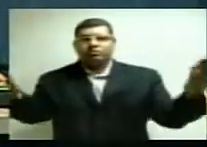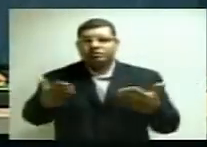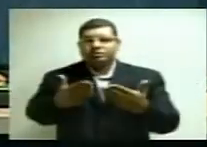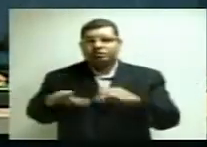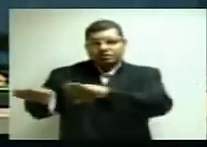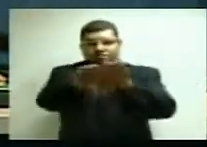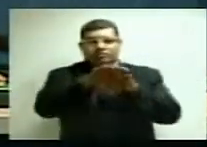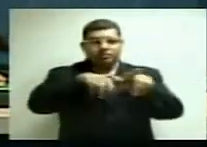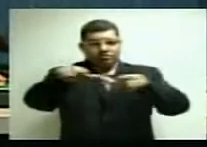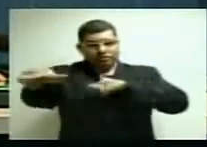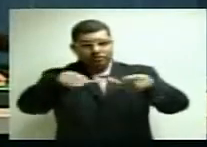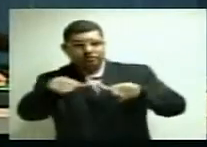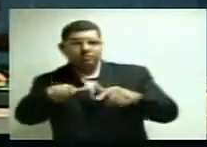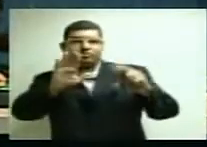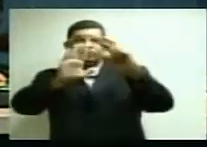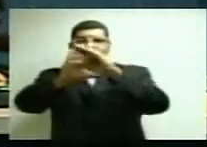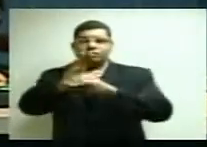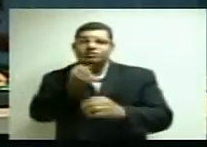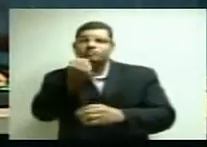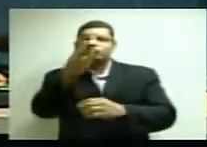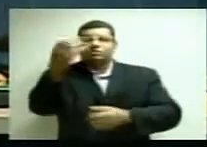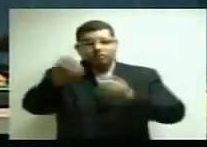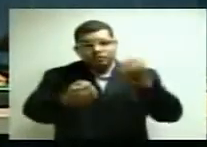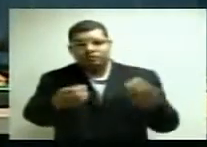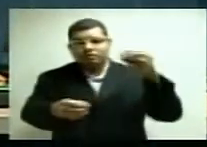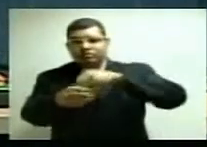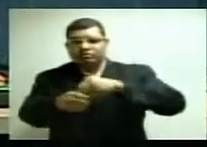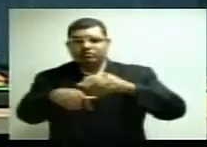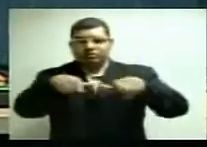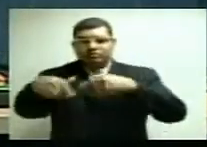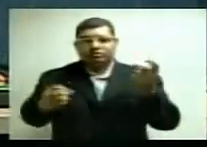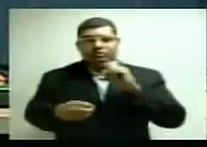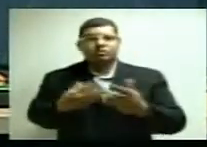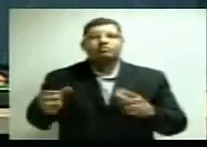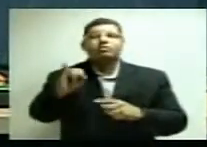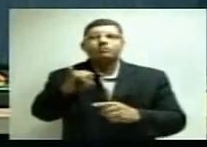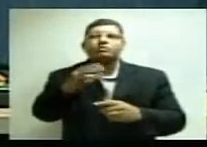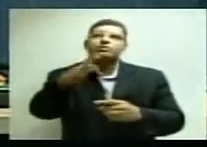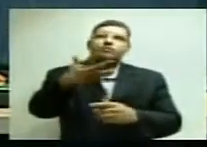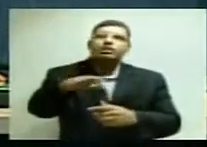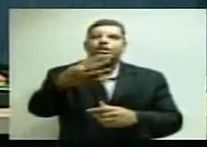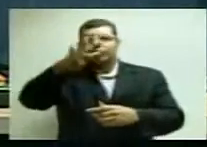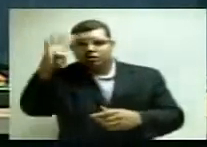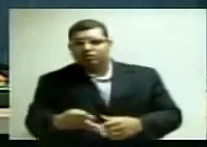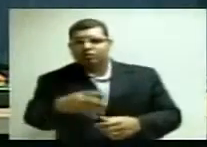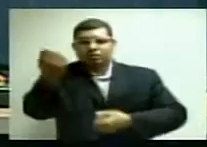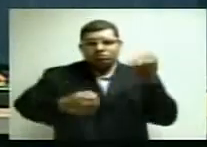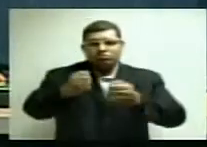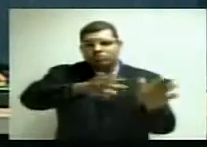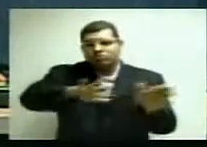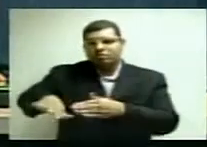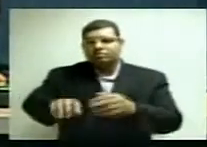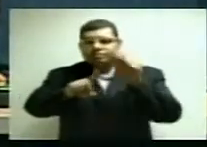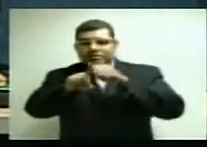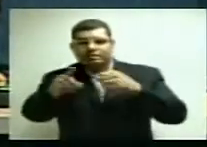na mesma proporção da quantidade de carros que entram na nossa cidade. São 4.000 carros licenciados